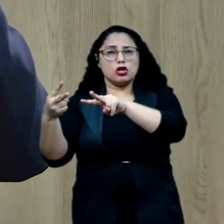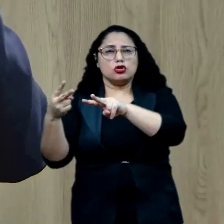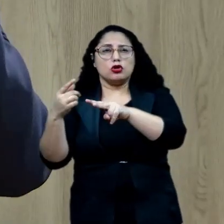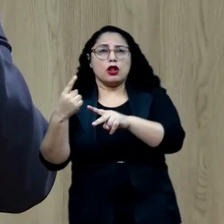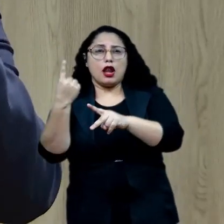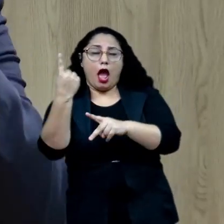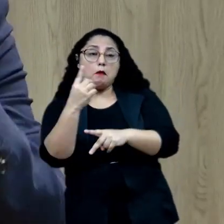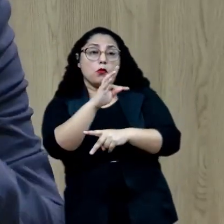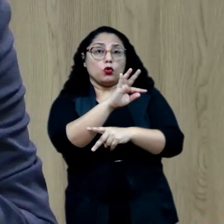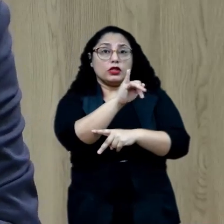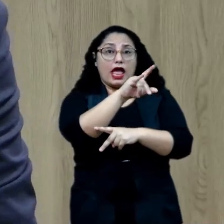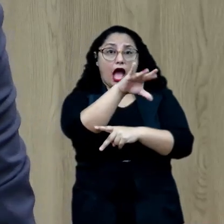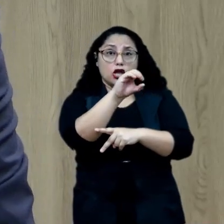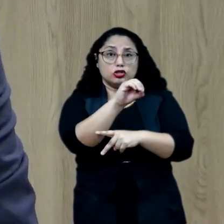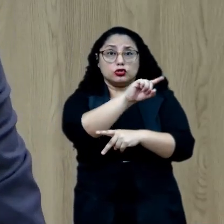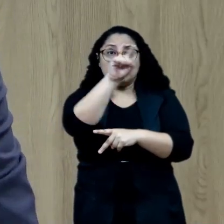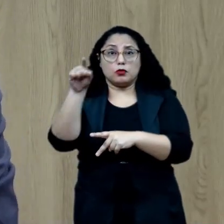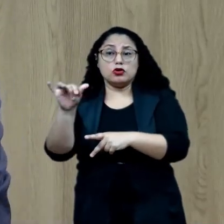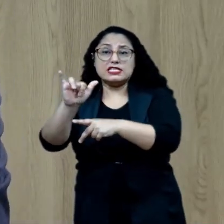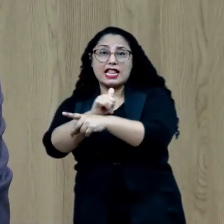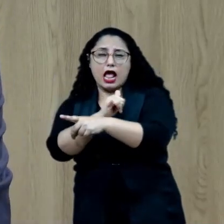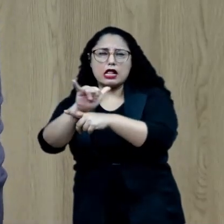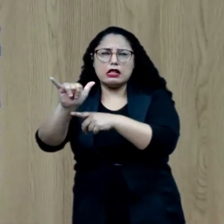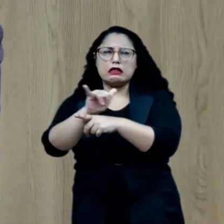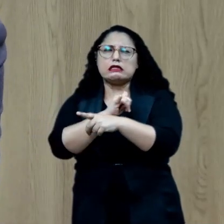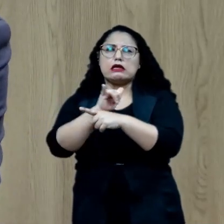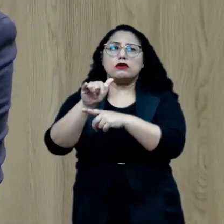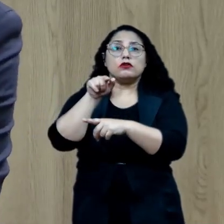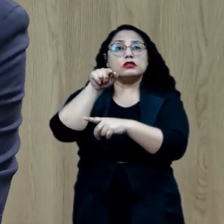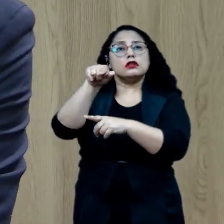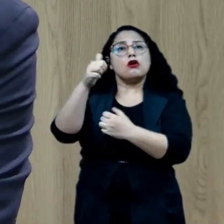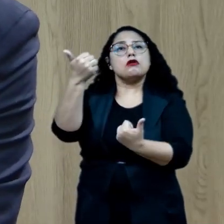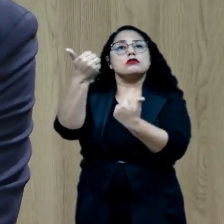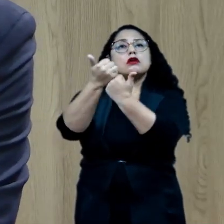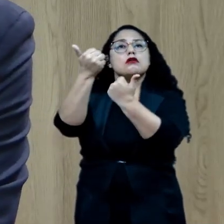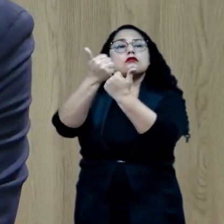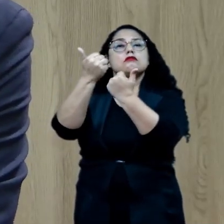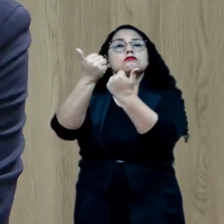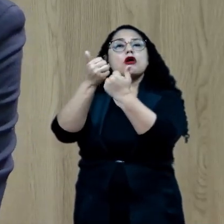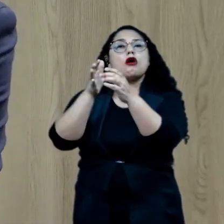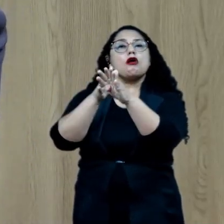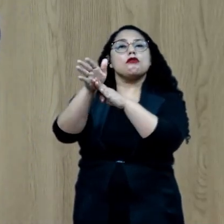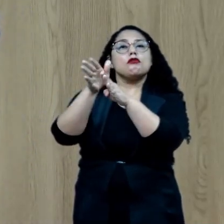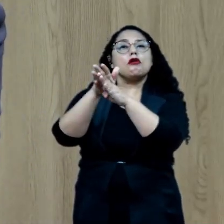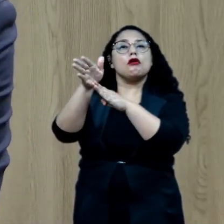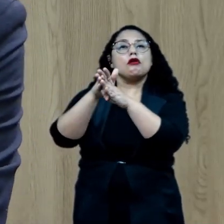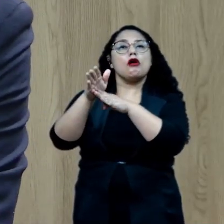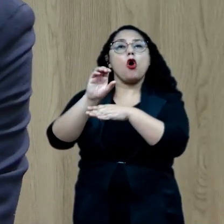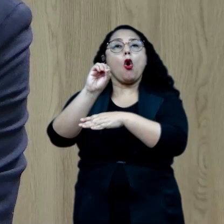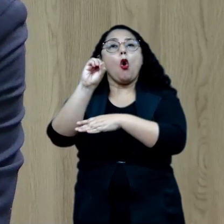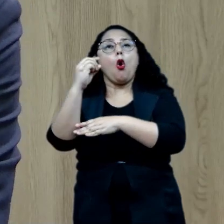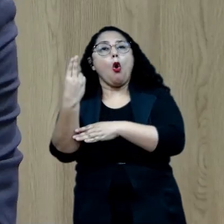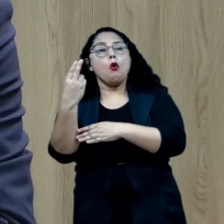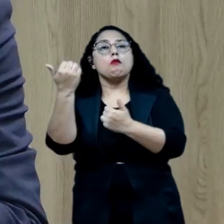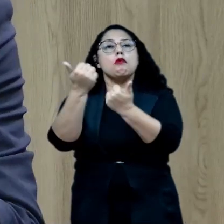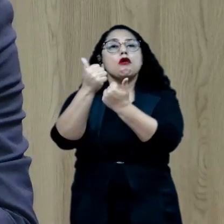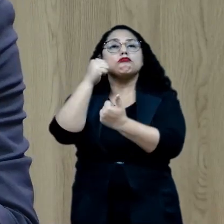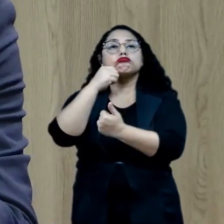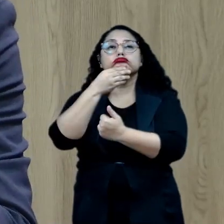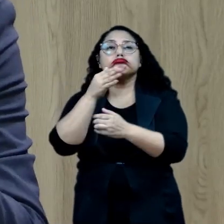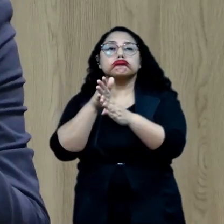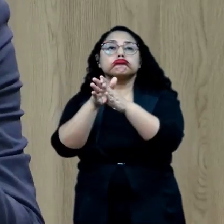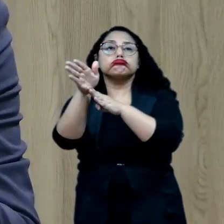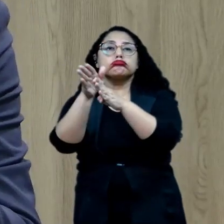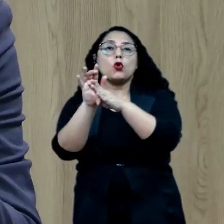para o estratégico, a tendência é você ser um assessor executivo ou uma assessora executiva. E aí você